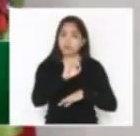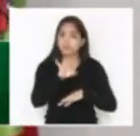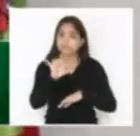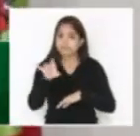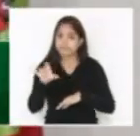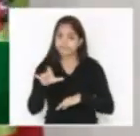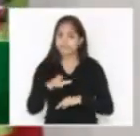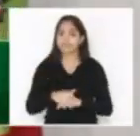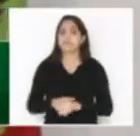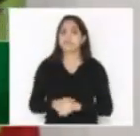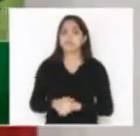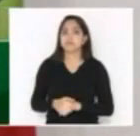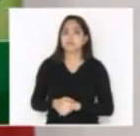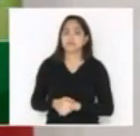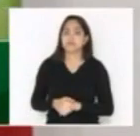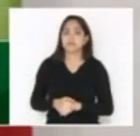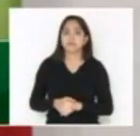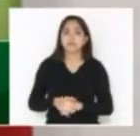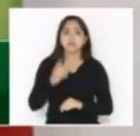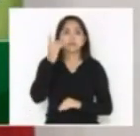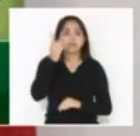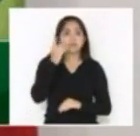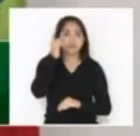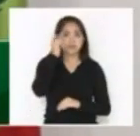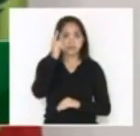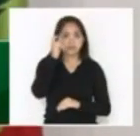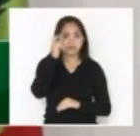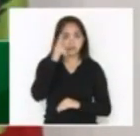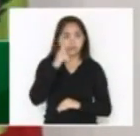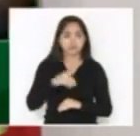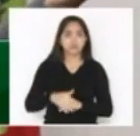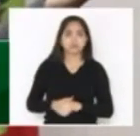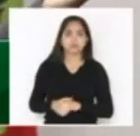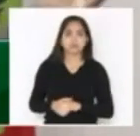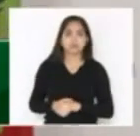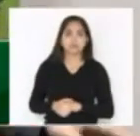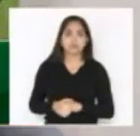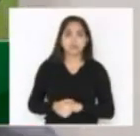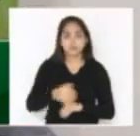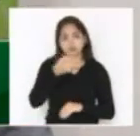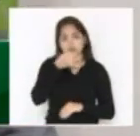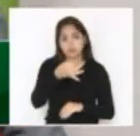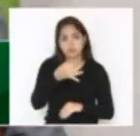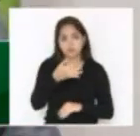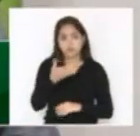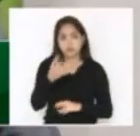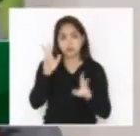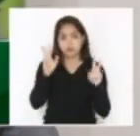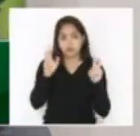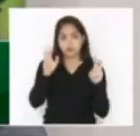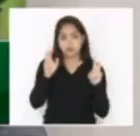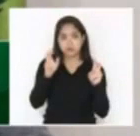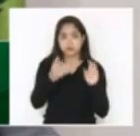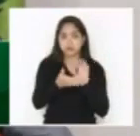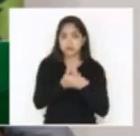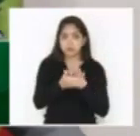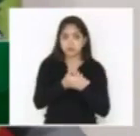parte ao deputado César Valduga, com certeza vem dar a sua opinião sobre o assunto. Obrigado,